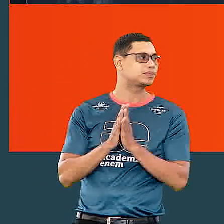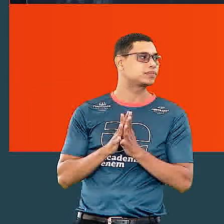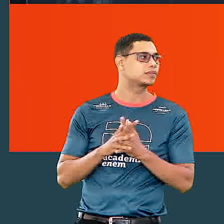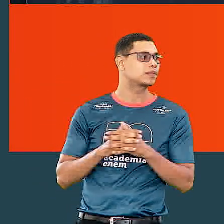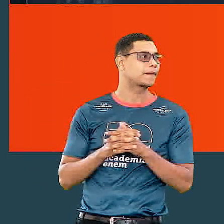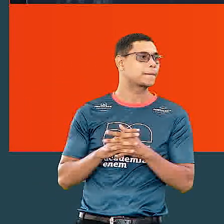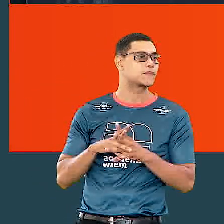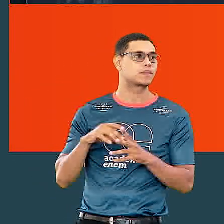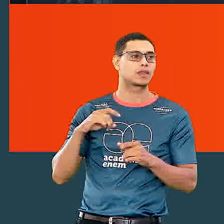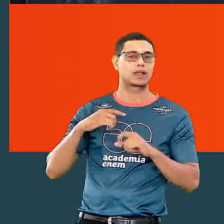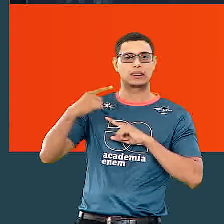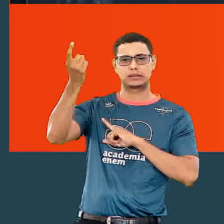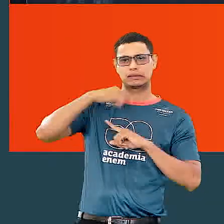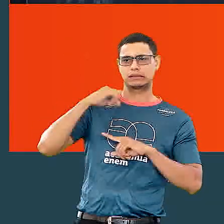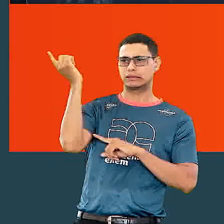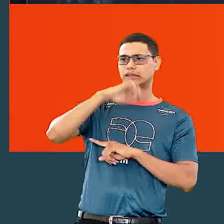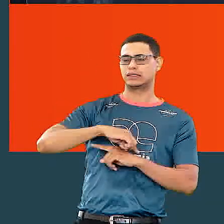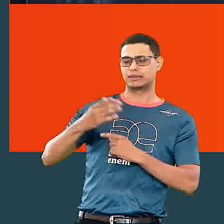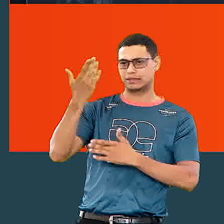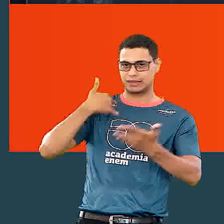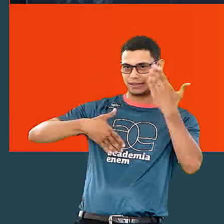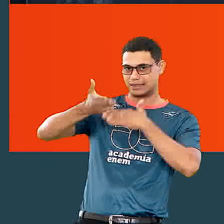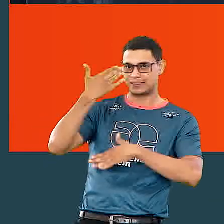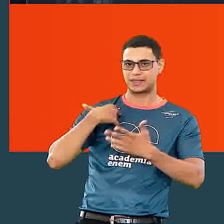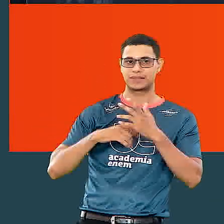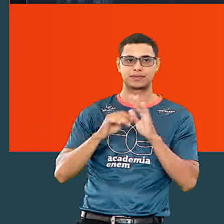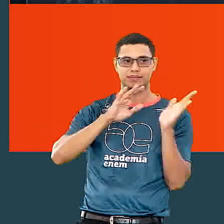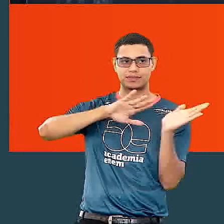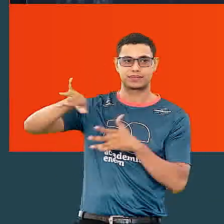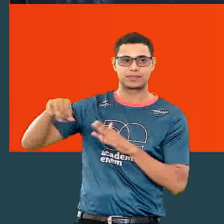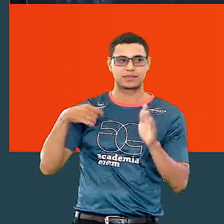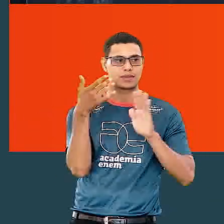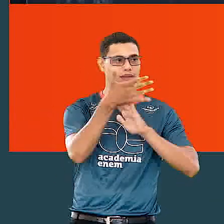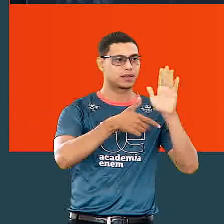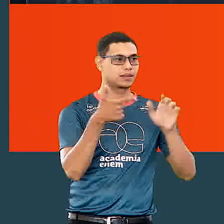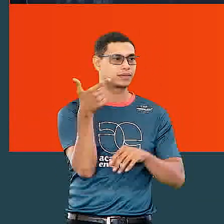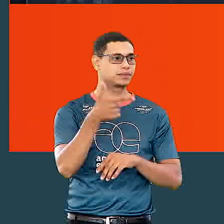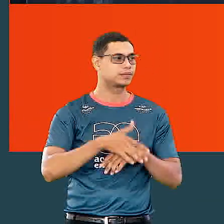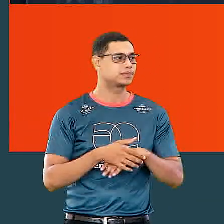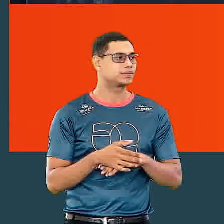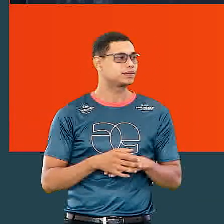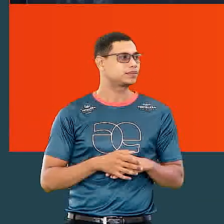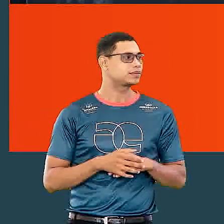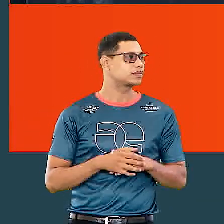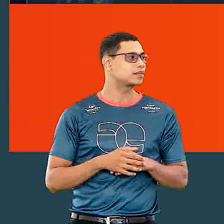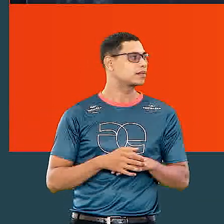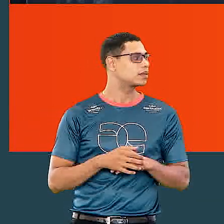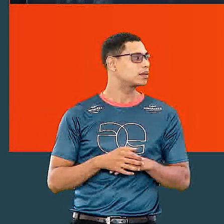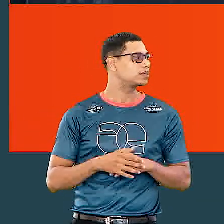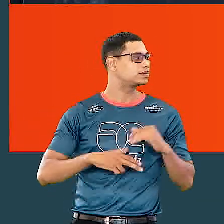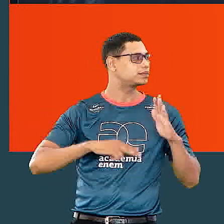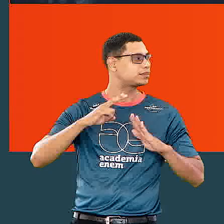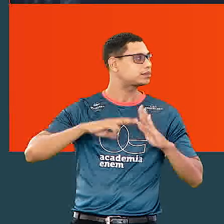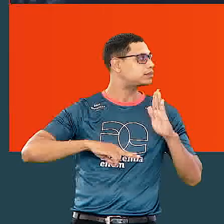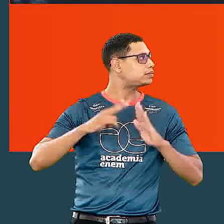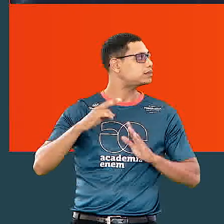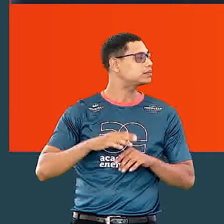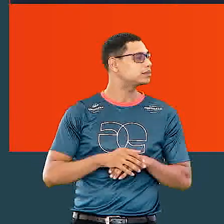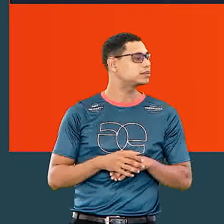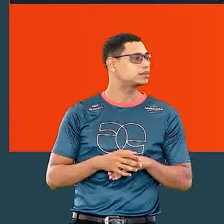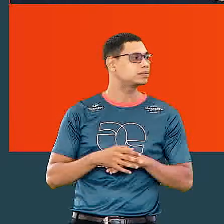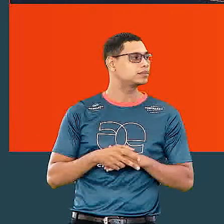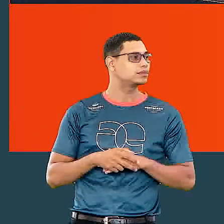Só o cancelamento vindo. Vem, cancelamento. Texto 2, negada. A nação é anterior a tudo. Ela é a fonte de tudo.